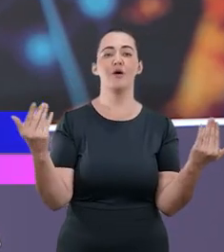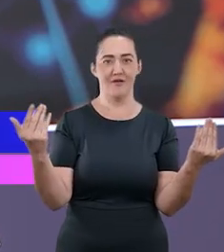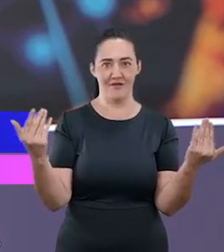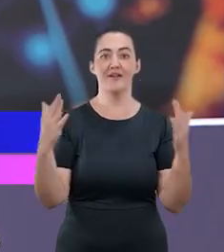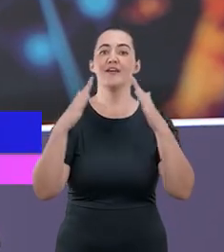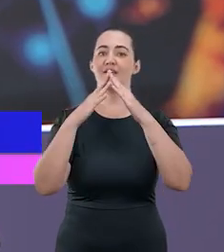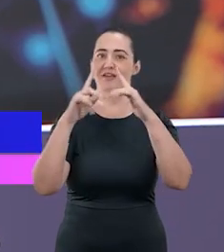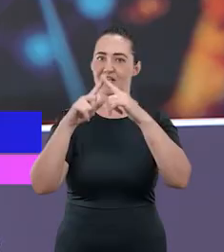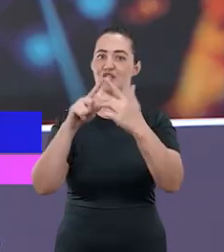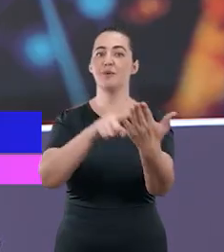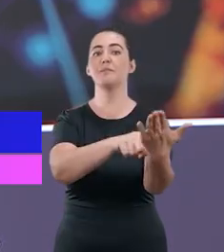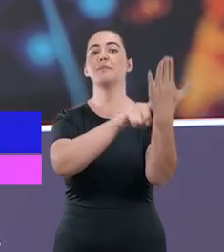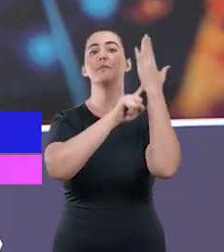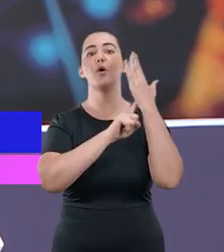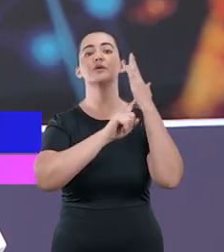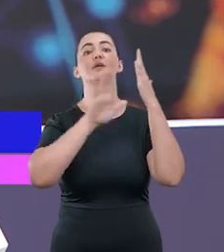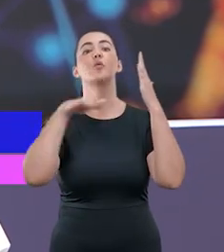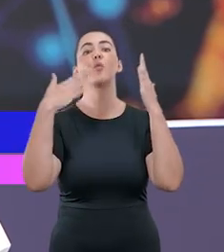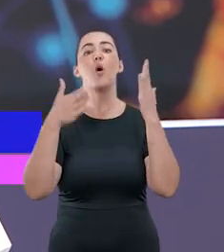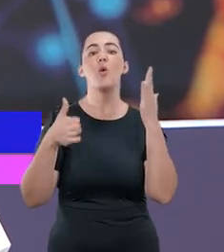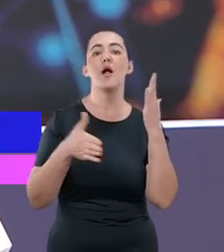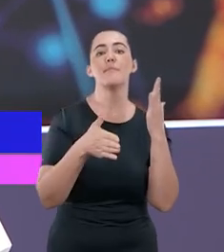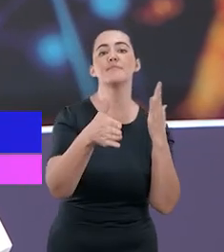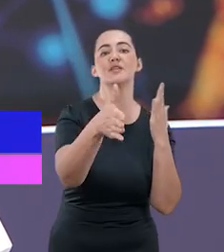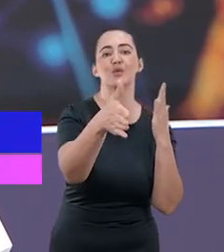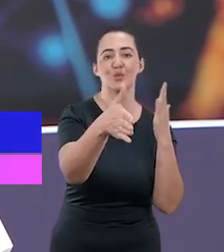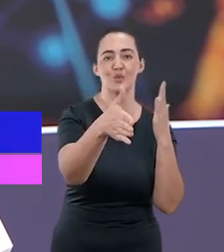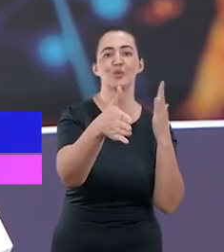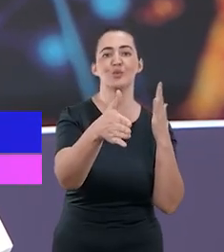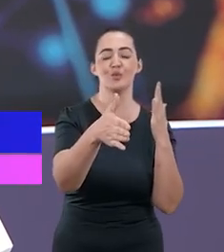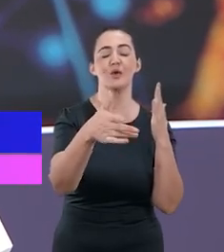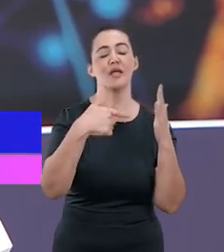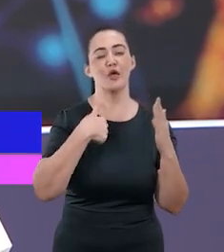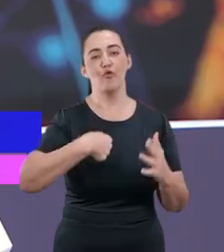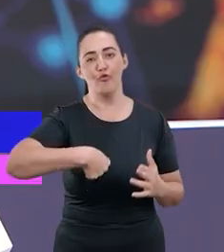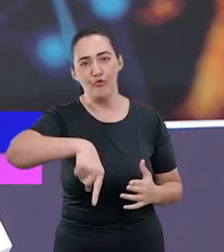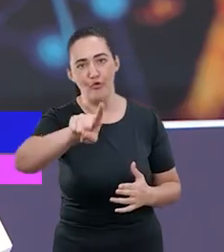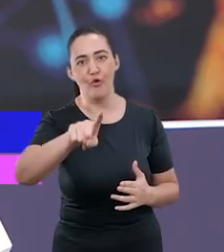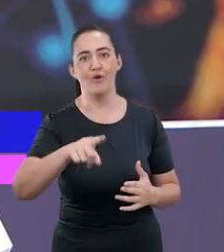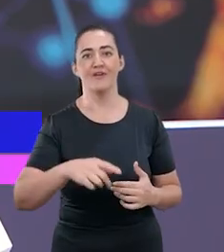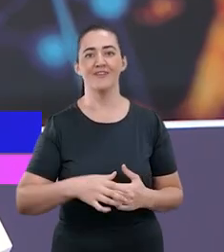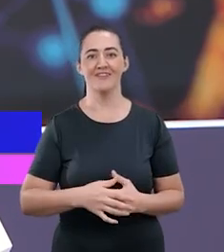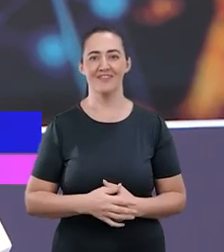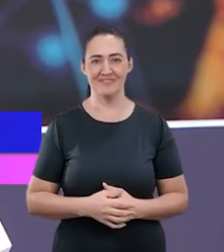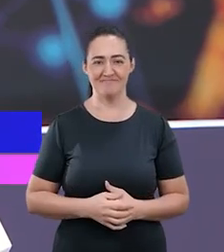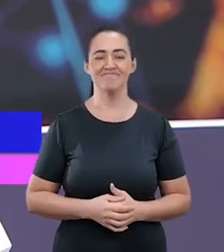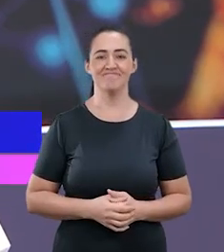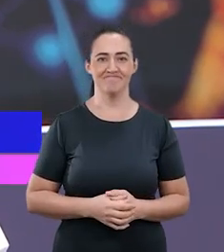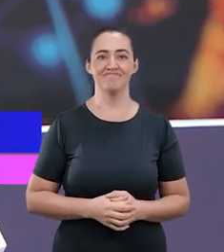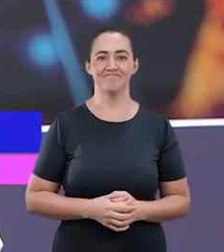daquele nome mostra para você exatamente para onde você irá estando nessa igreja.